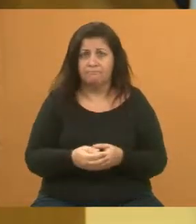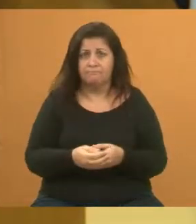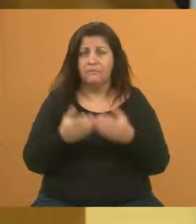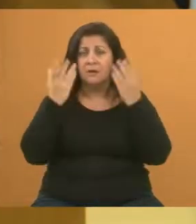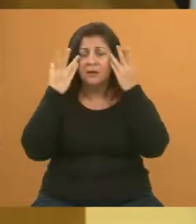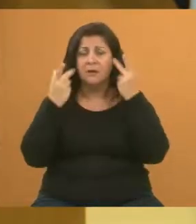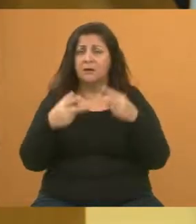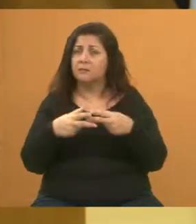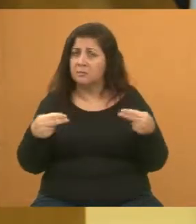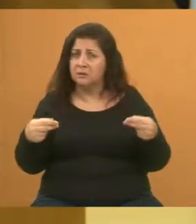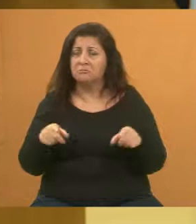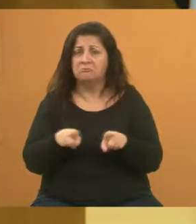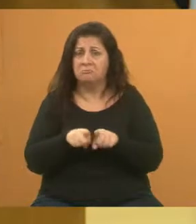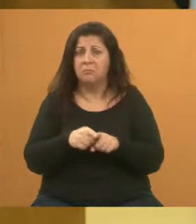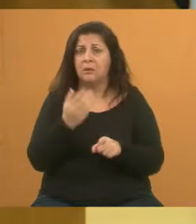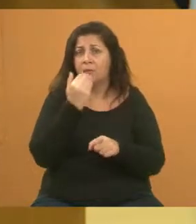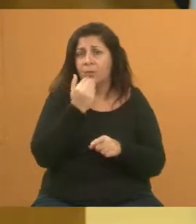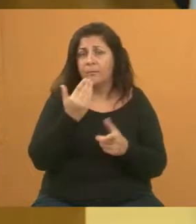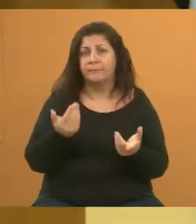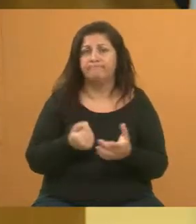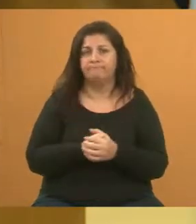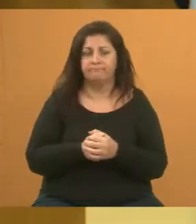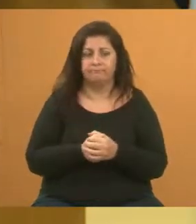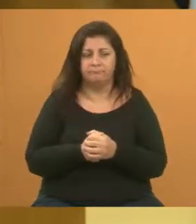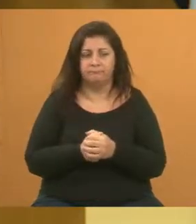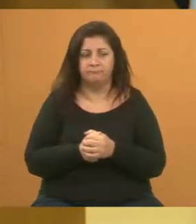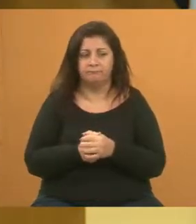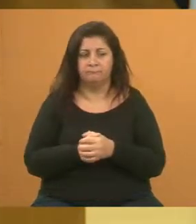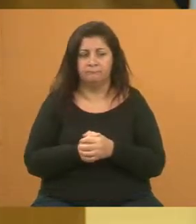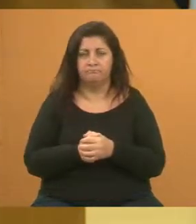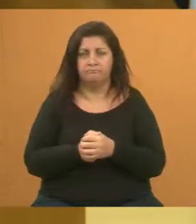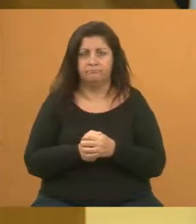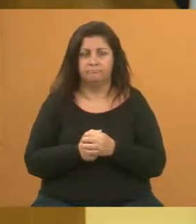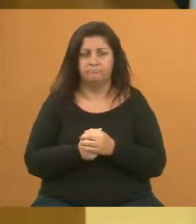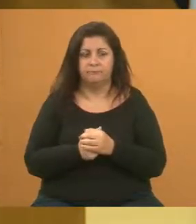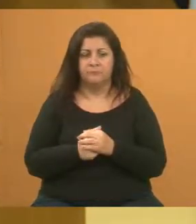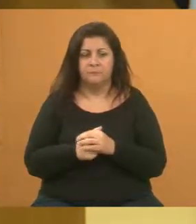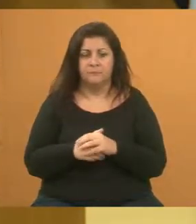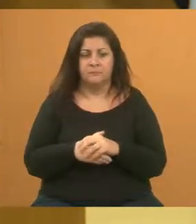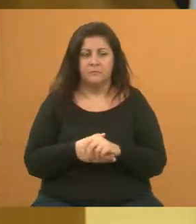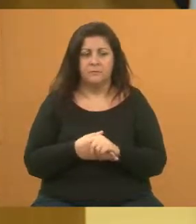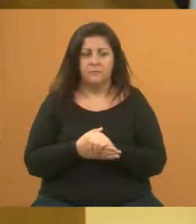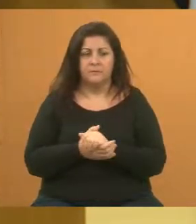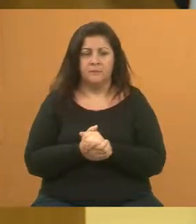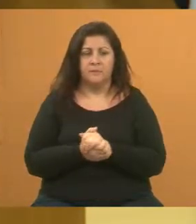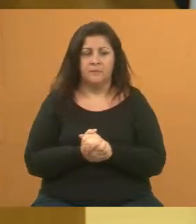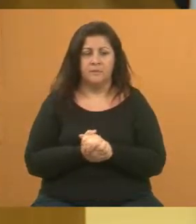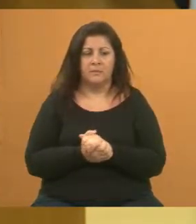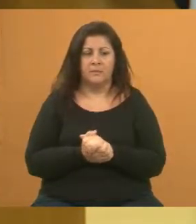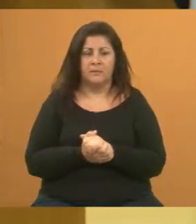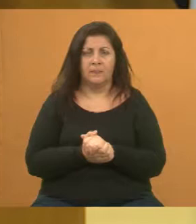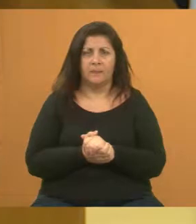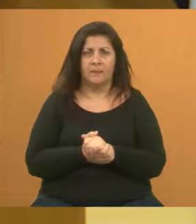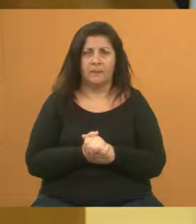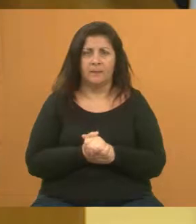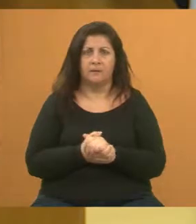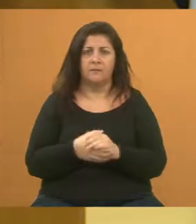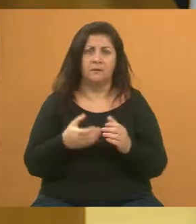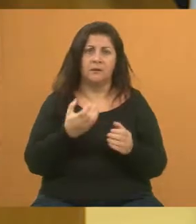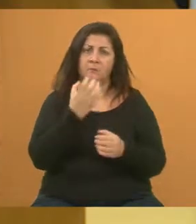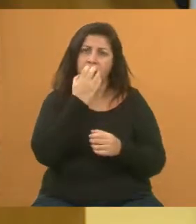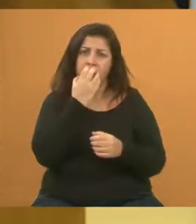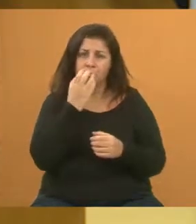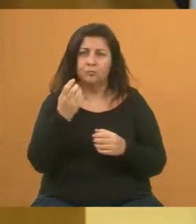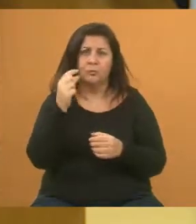nossos aqui também da nossa cidade podem pegar aquilo lá, ingerir aquilo lá e ser prejudicado com isso, não é? Então tem aí vamos citar os cães,